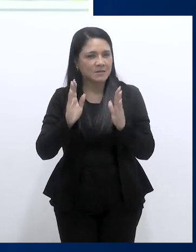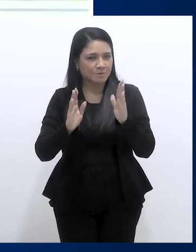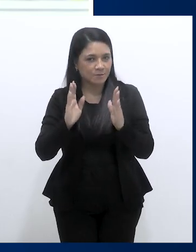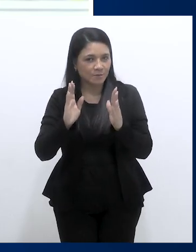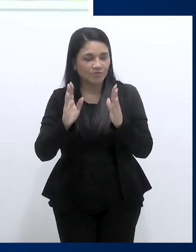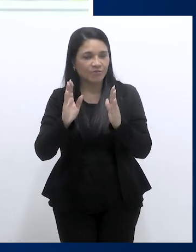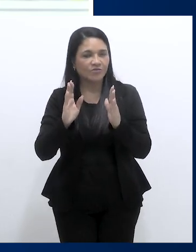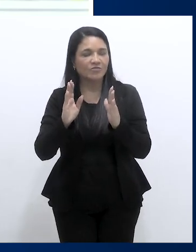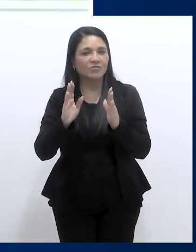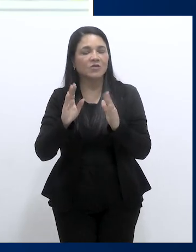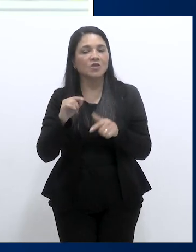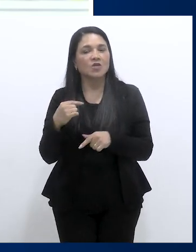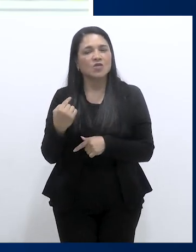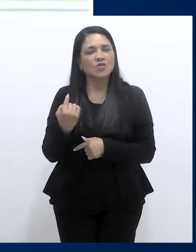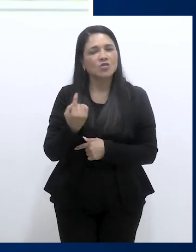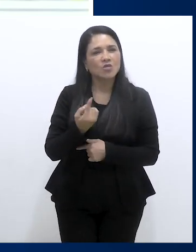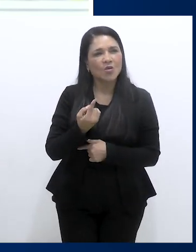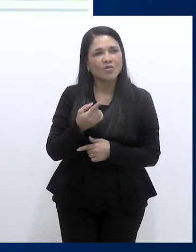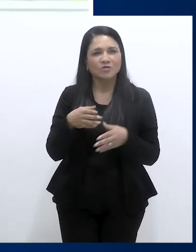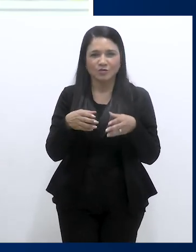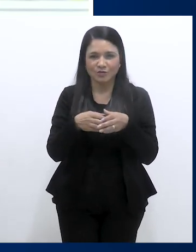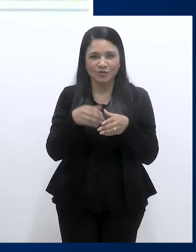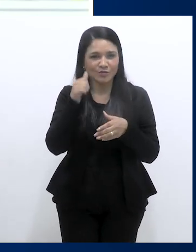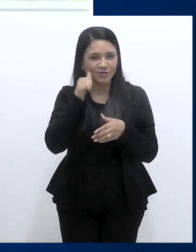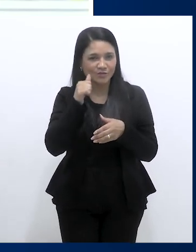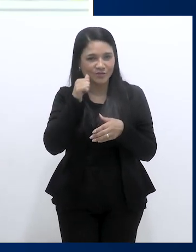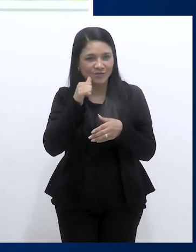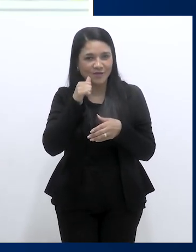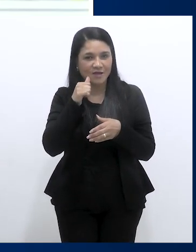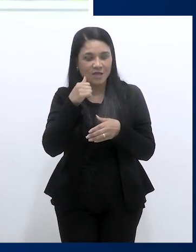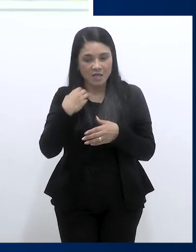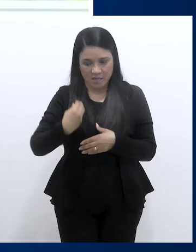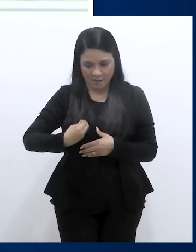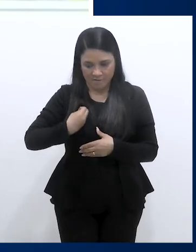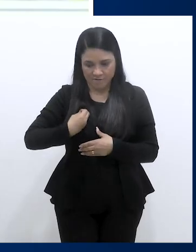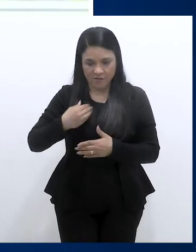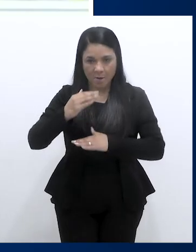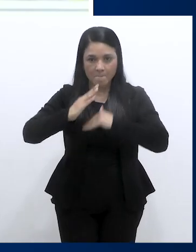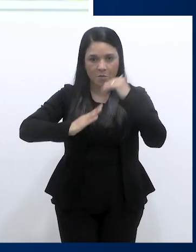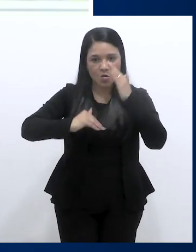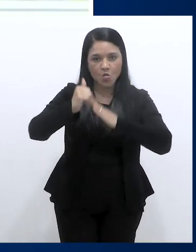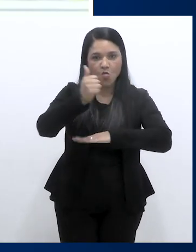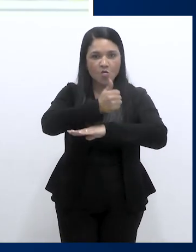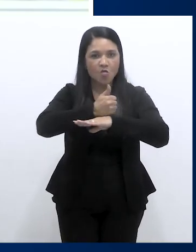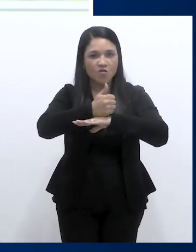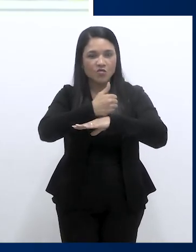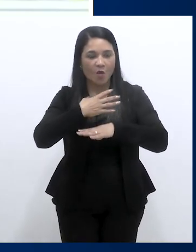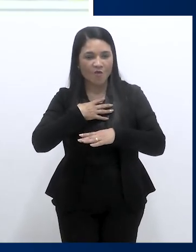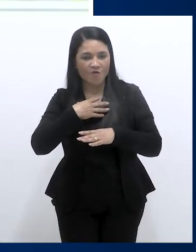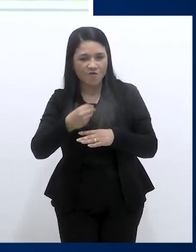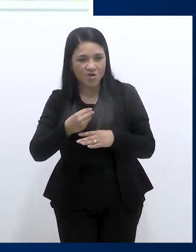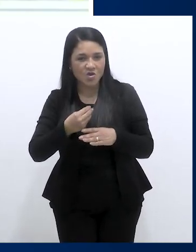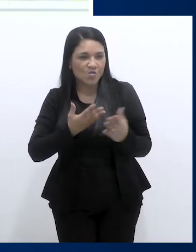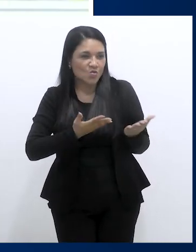2008, mas nessa fase a gente estava meio assim, auge da vida profissional, com filhos entrando